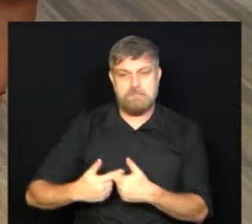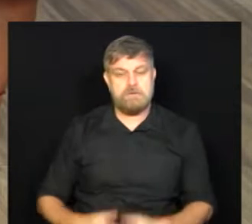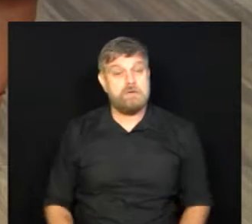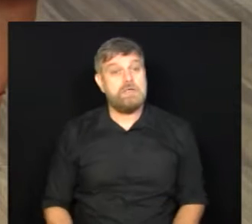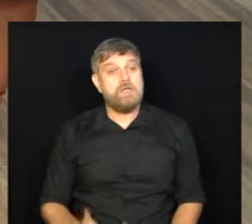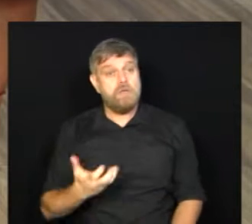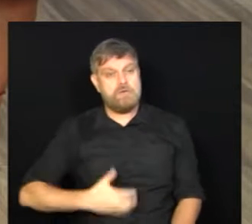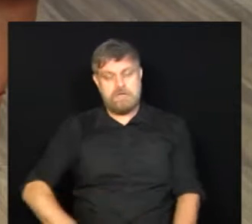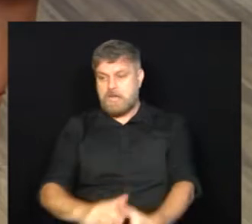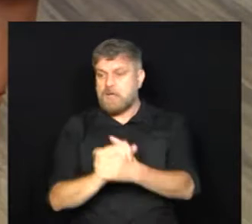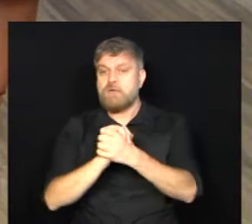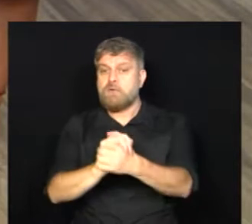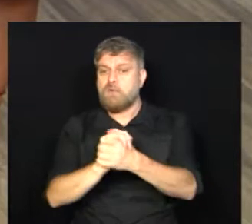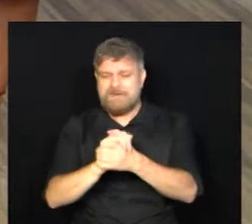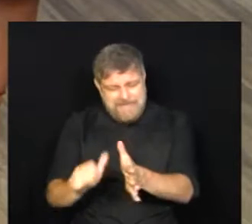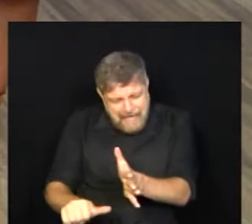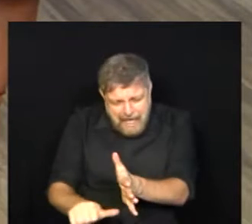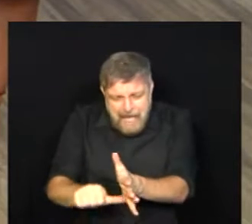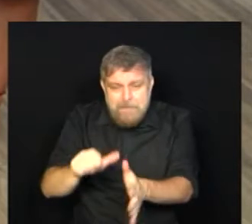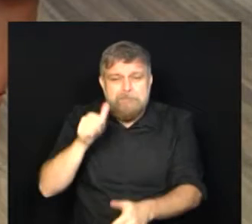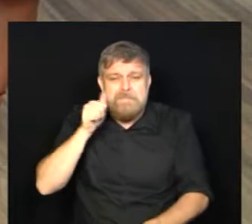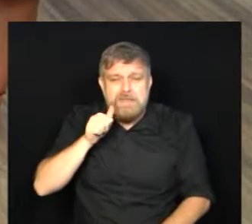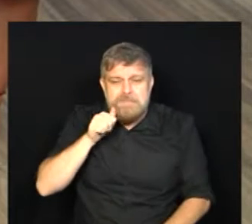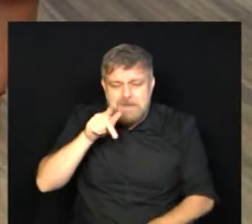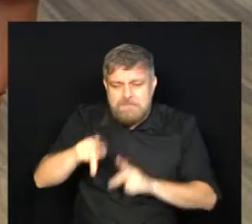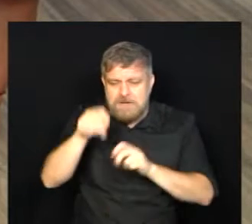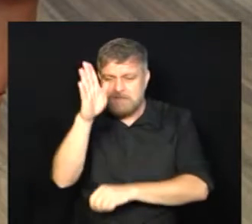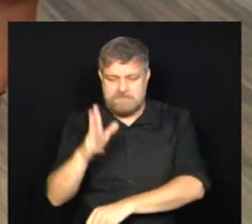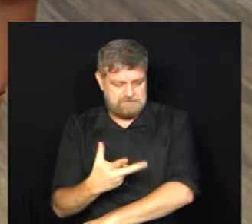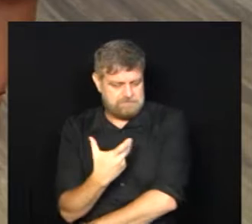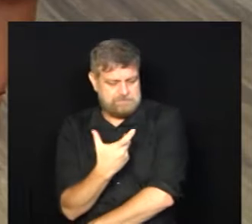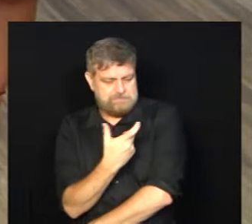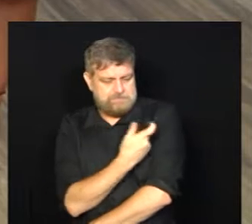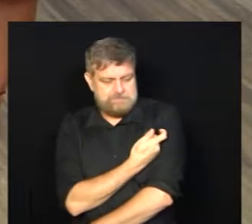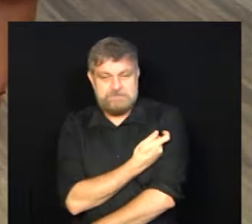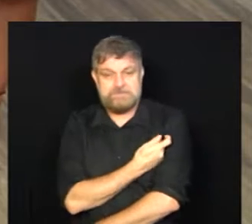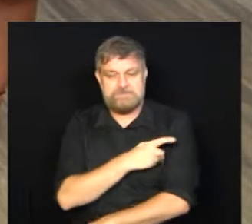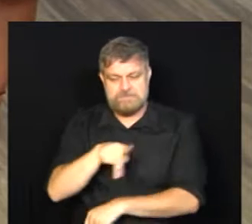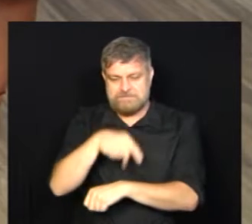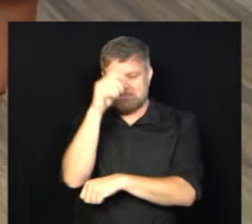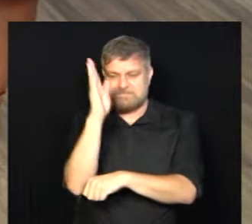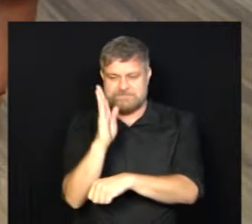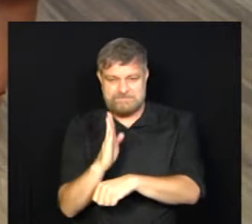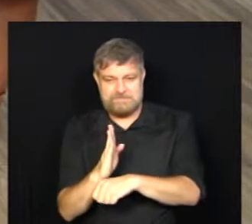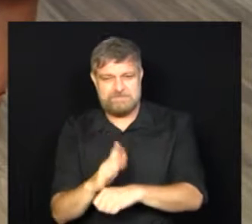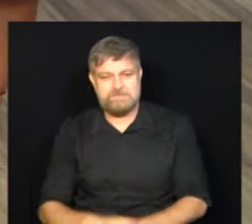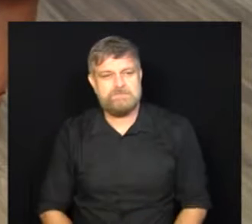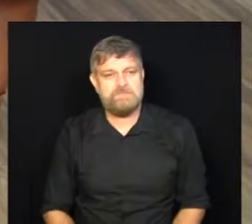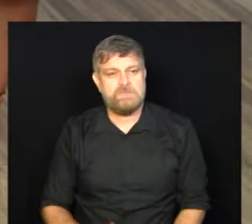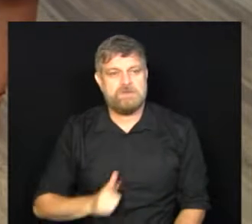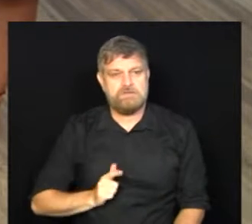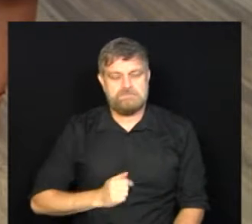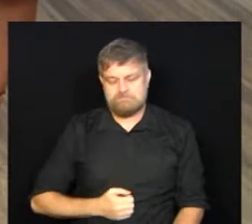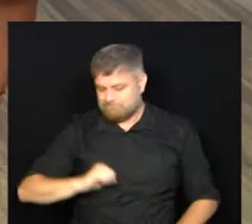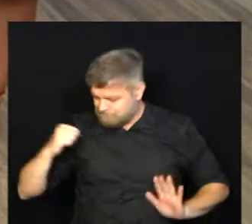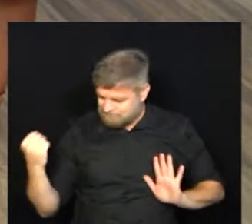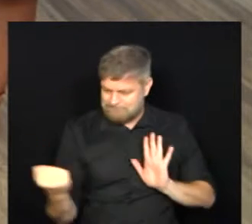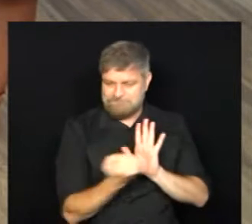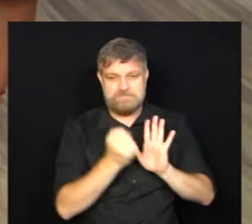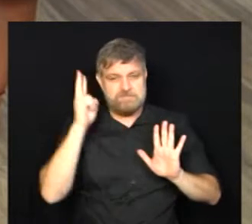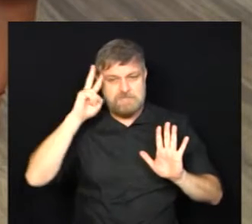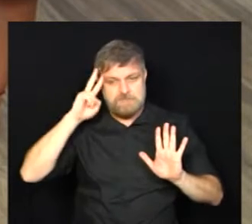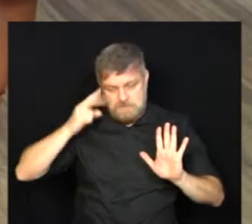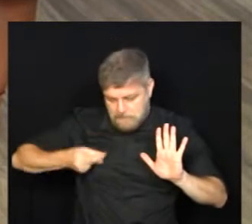parabéns, então, a Mônica, a primeira brasileira vacinada aqui no nosso país. Então, um grande feito e entrou para a